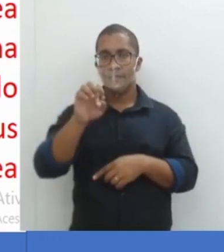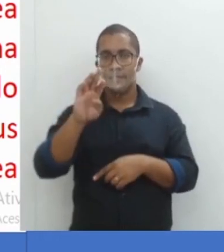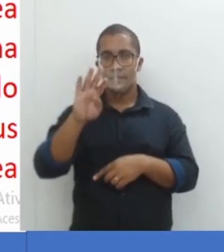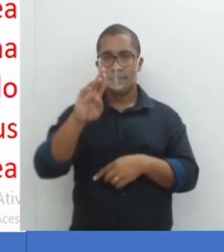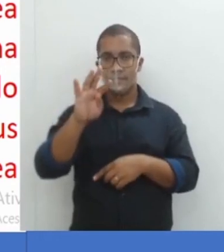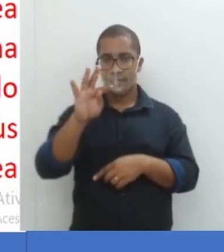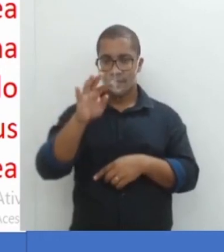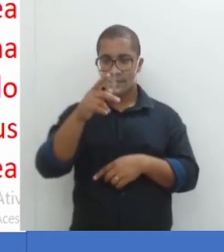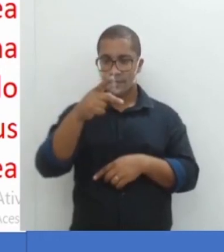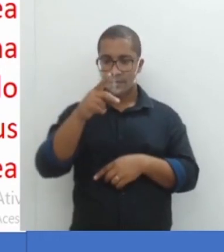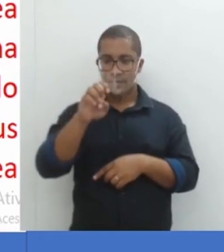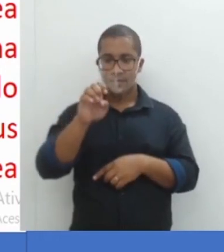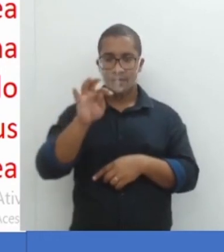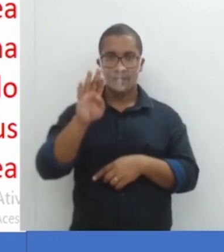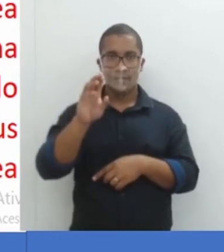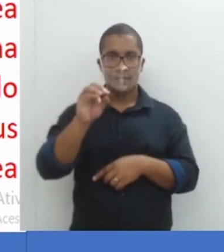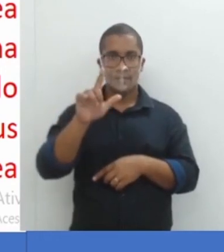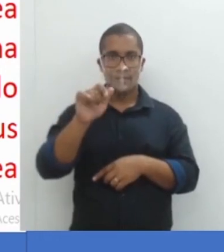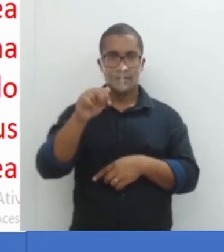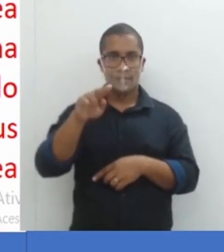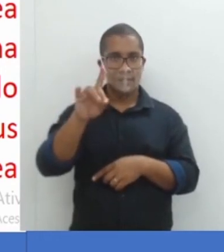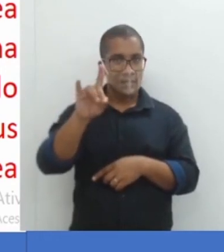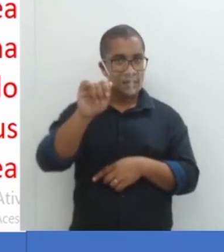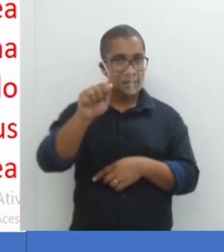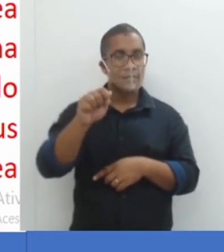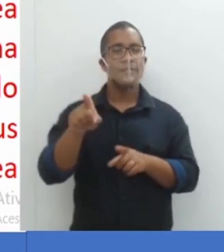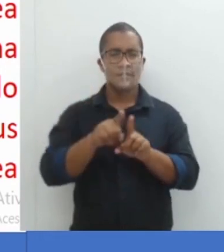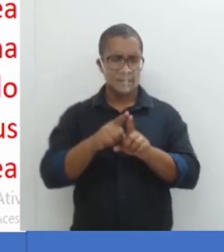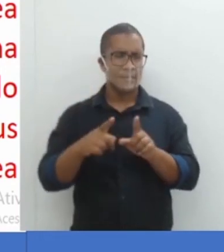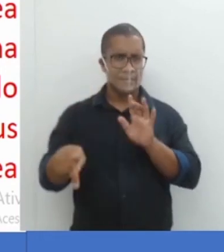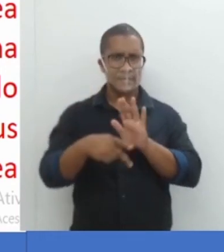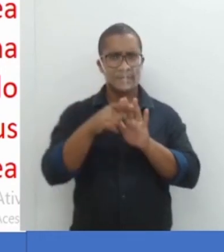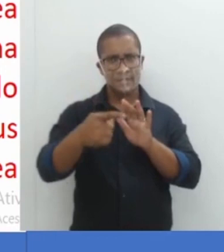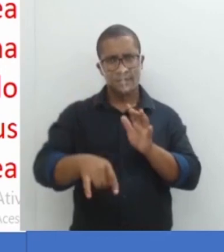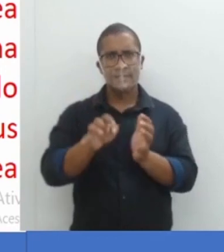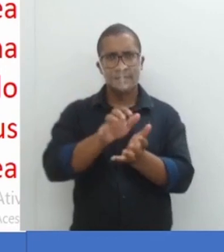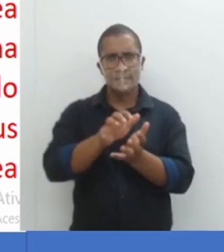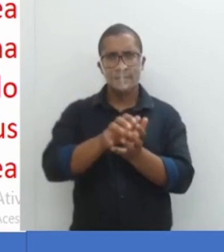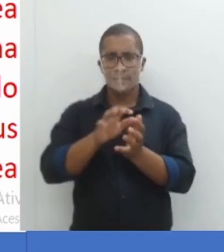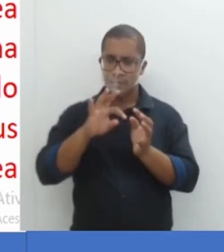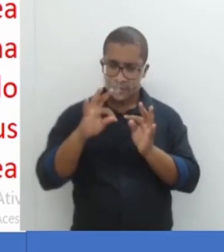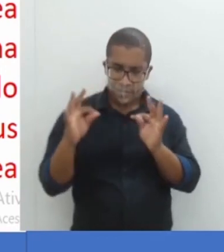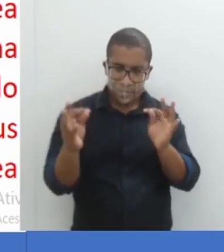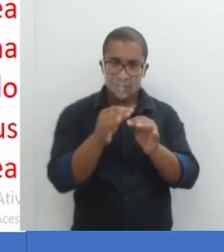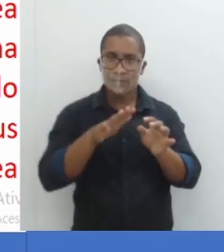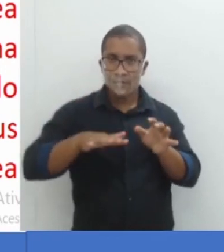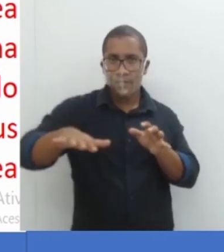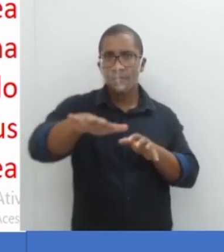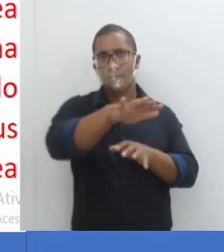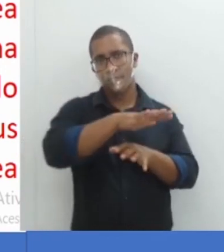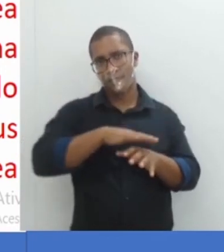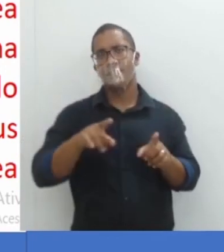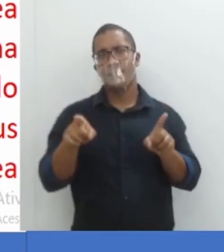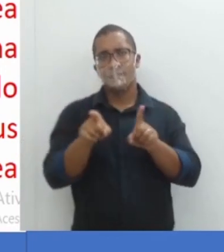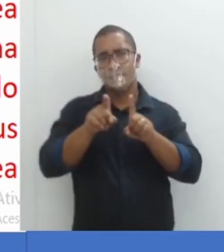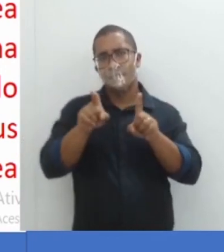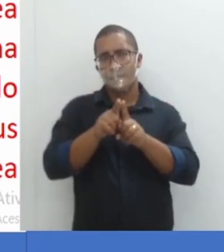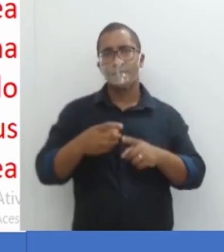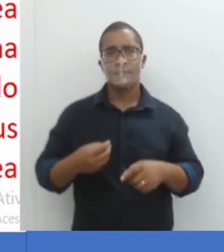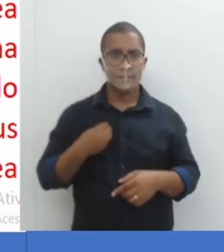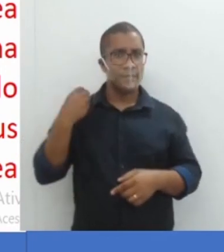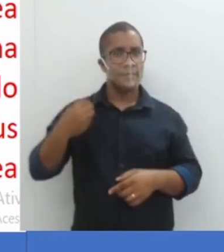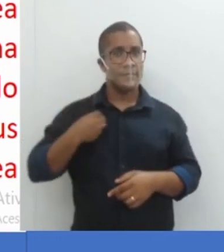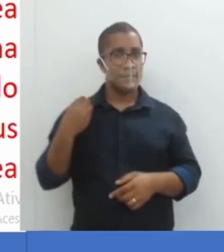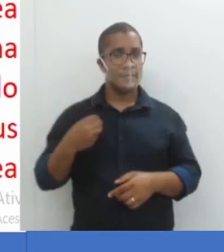estado, né? Então, também essa galera do Pancararus vai também